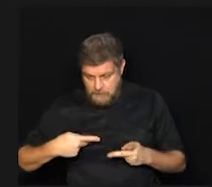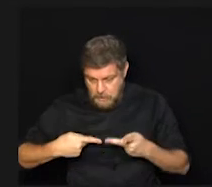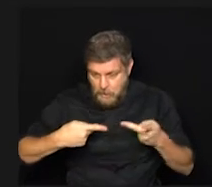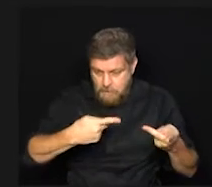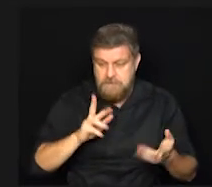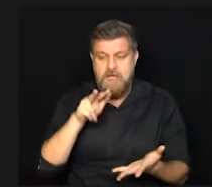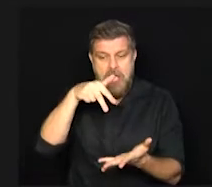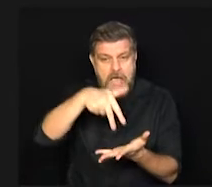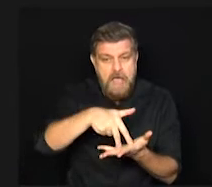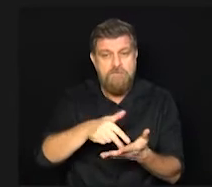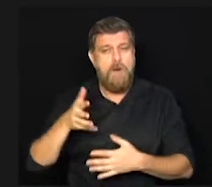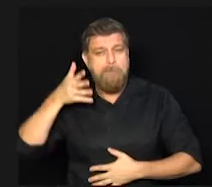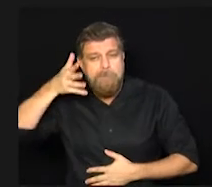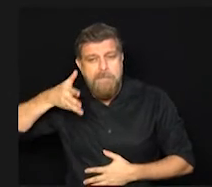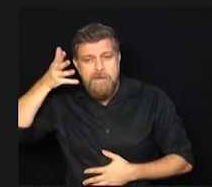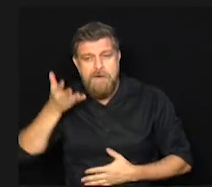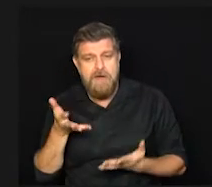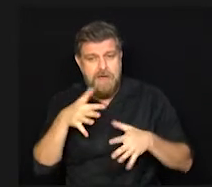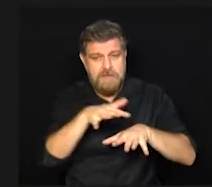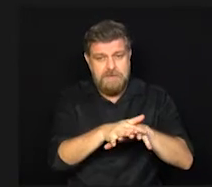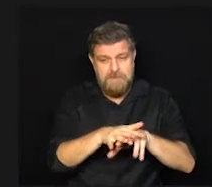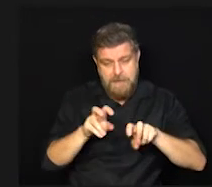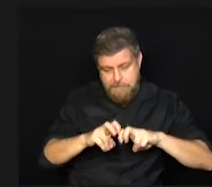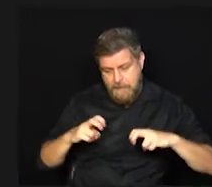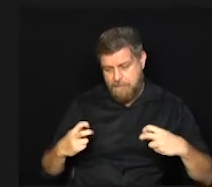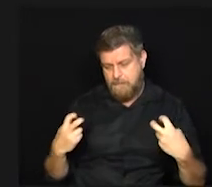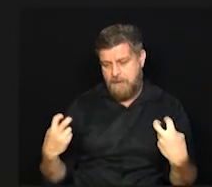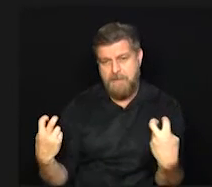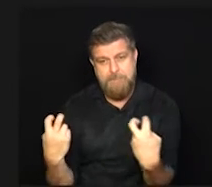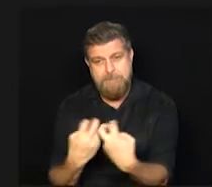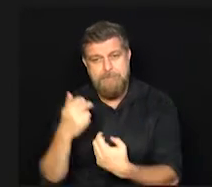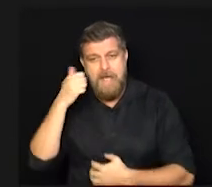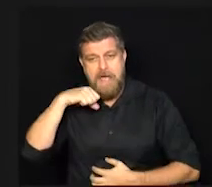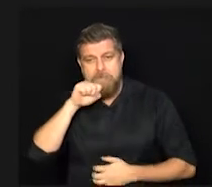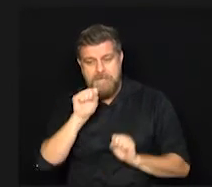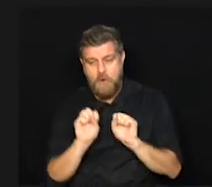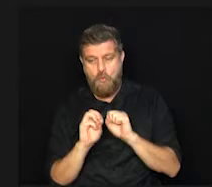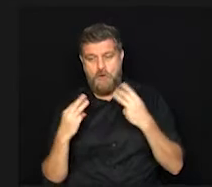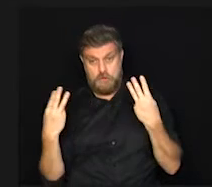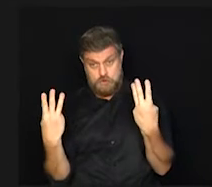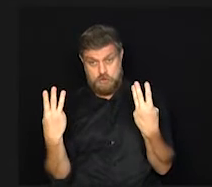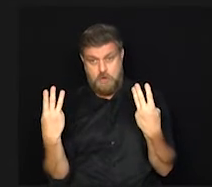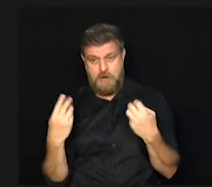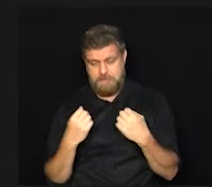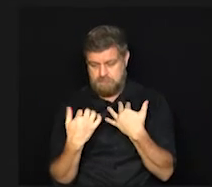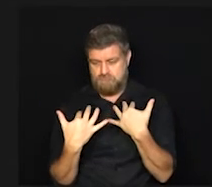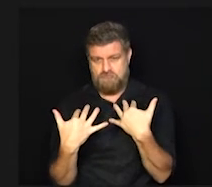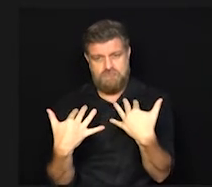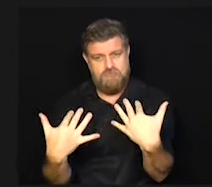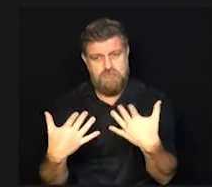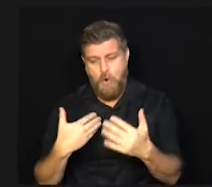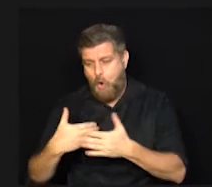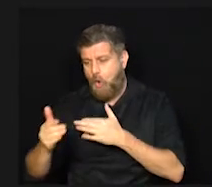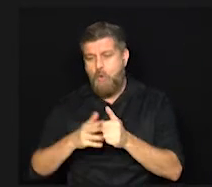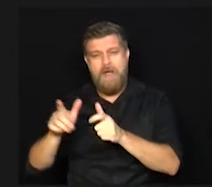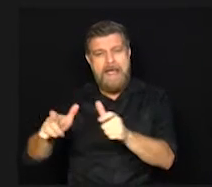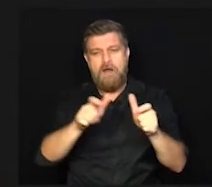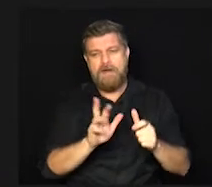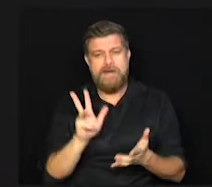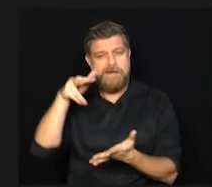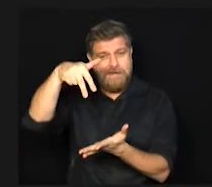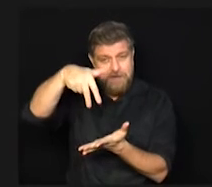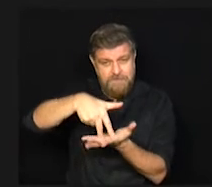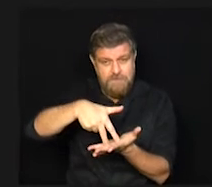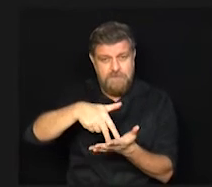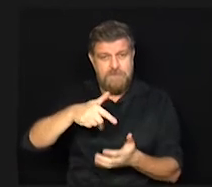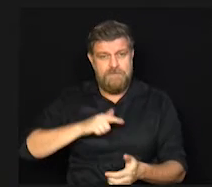inclusão, nas nossas rodas de mães, nos nossos workshops, em tudo que é lugar que a gente está aí, vem aí desenvolvendo, até